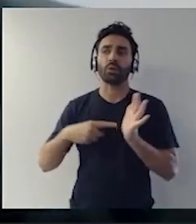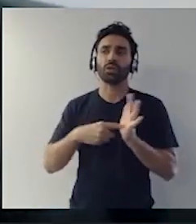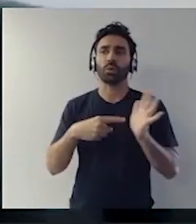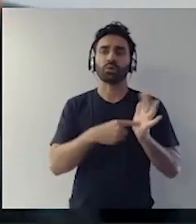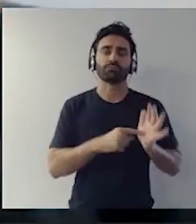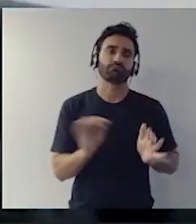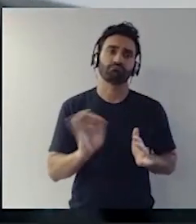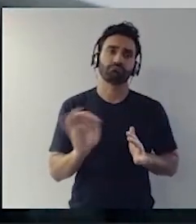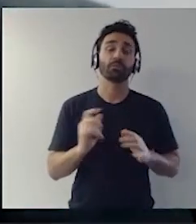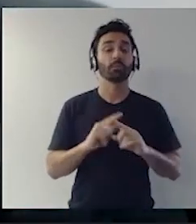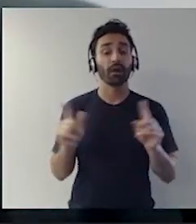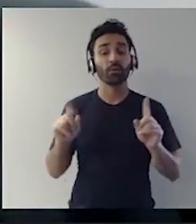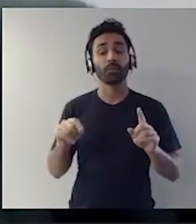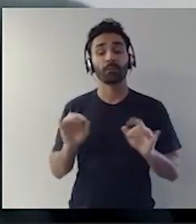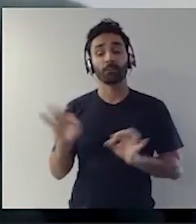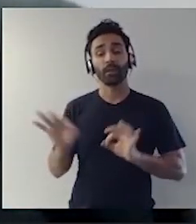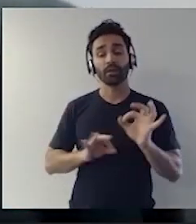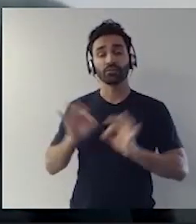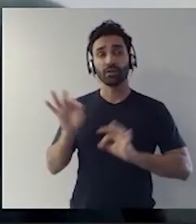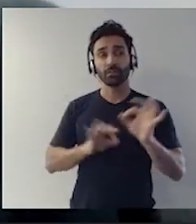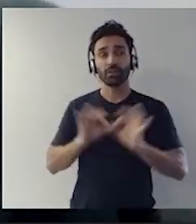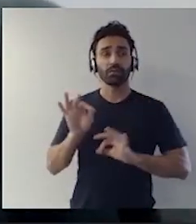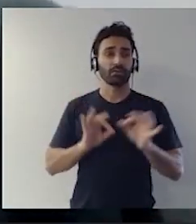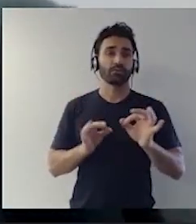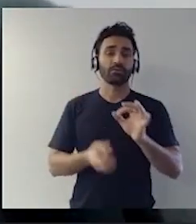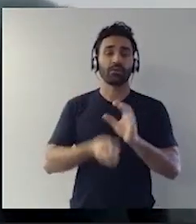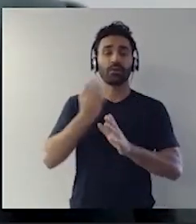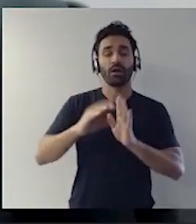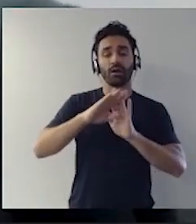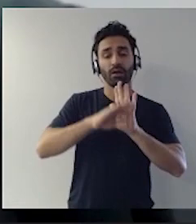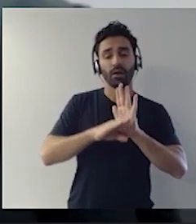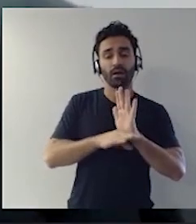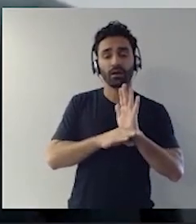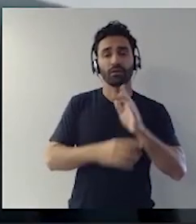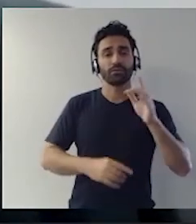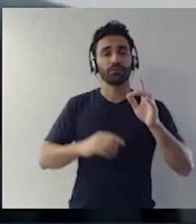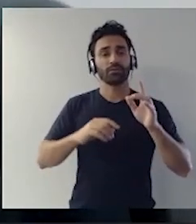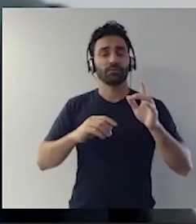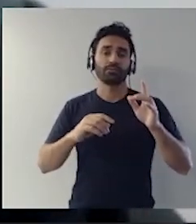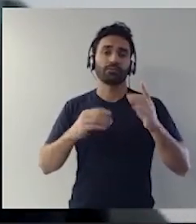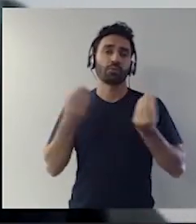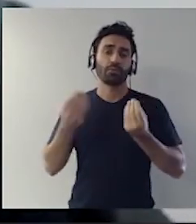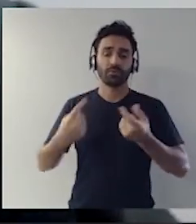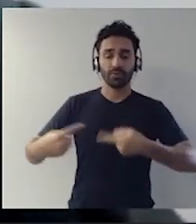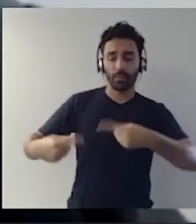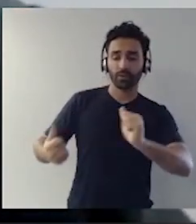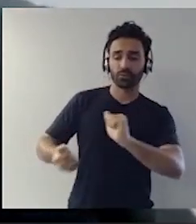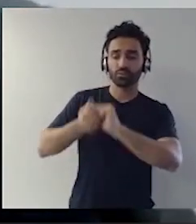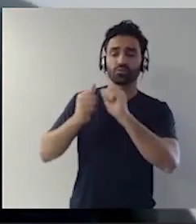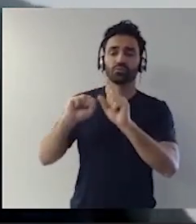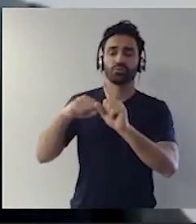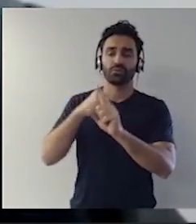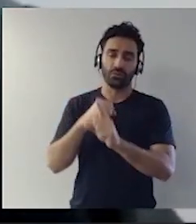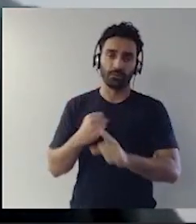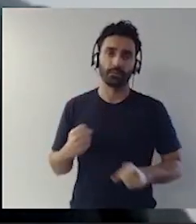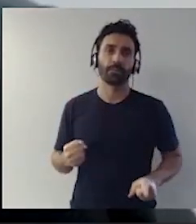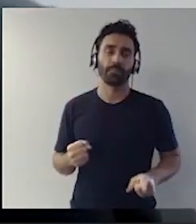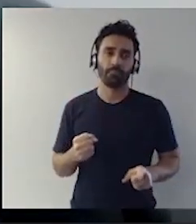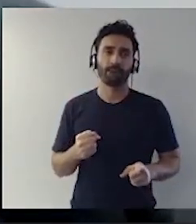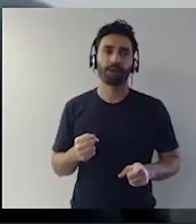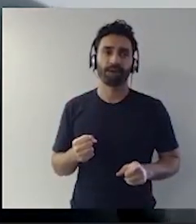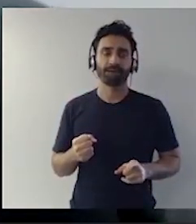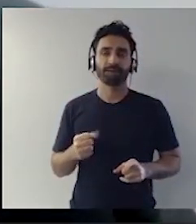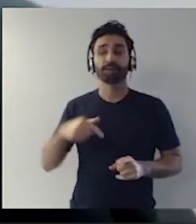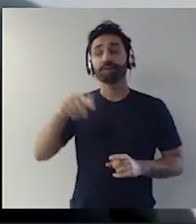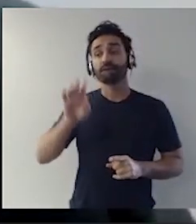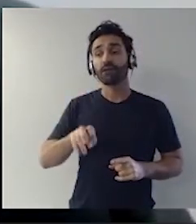controle de planejamento e formulação de políticas públicas, sim, a partir do debate com a sociedade, porque, ao final e ao cabo, quem